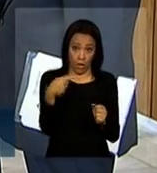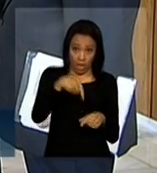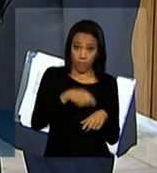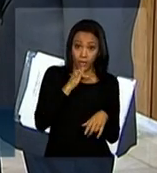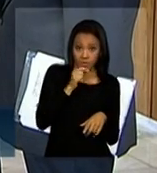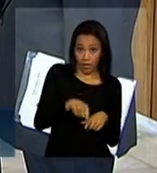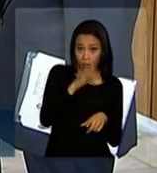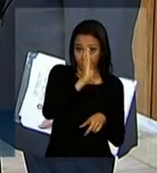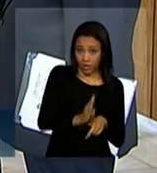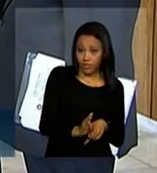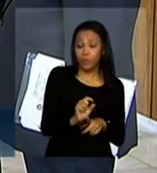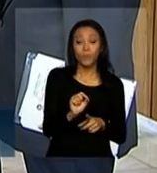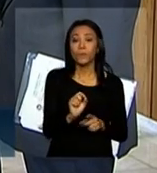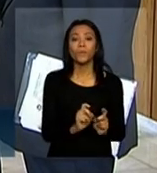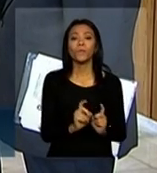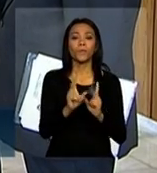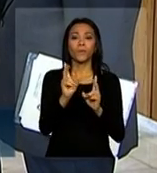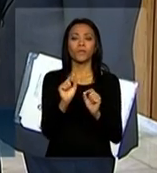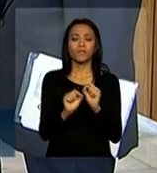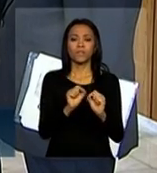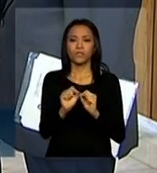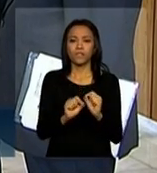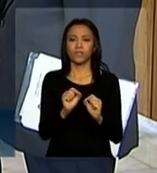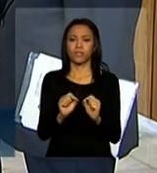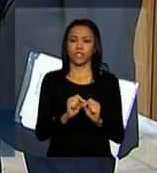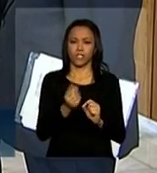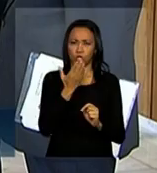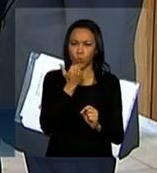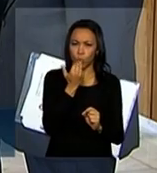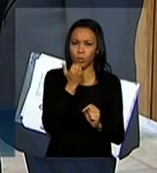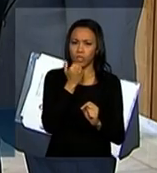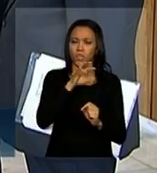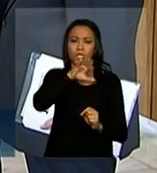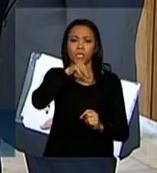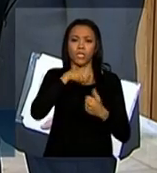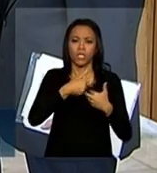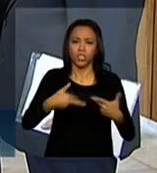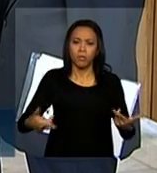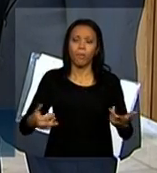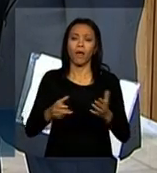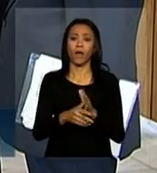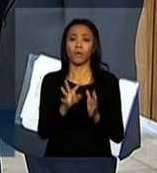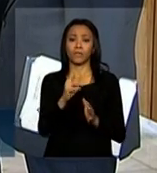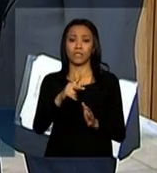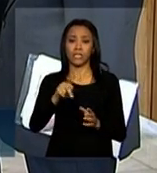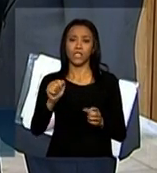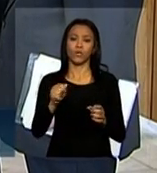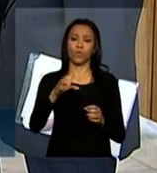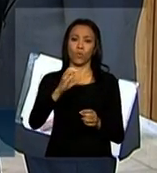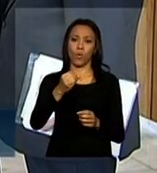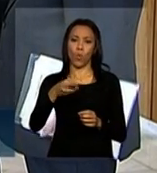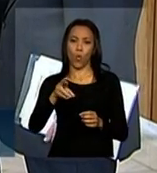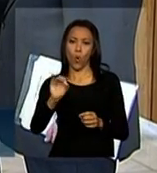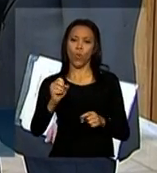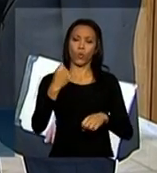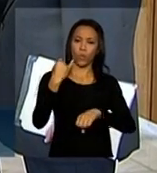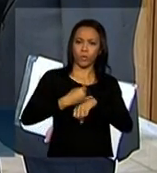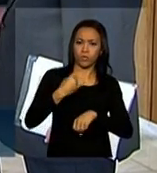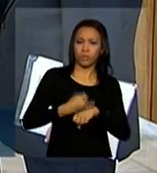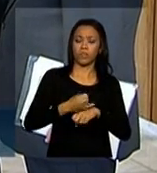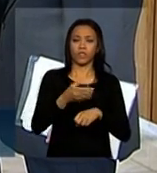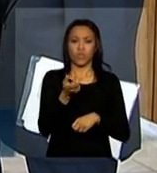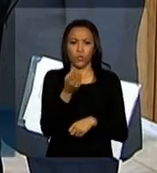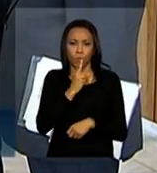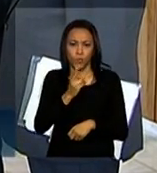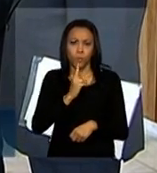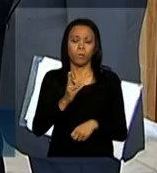por exemplo, destacam-se as exportações de ração animal, trigo, couros, laminados de aço, madeira,